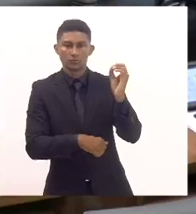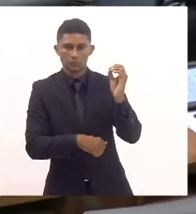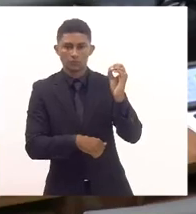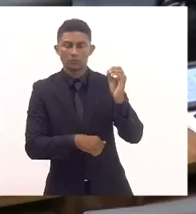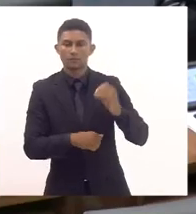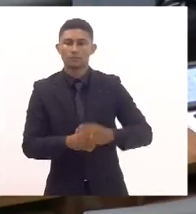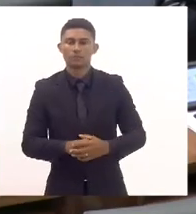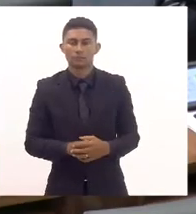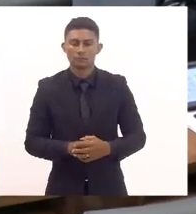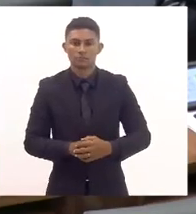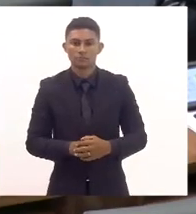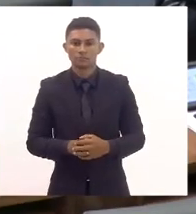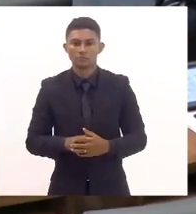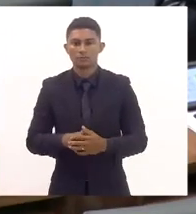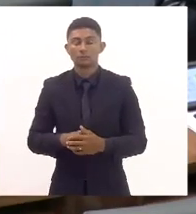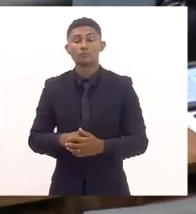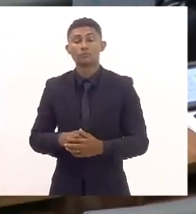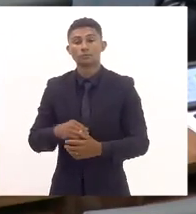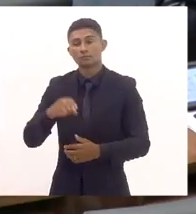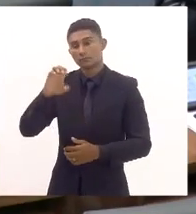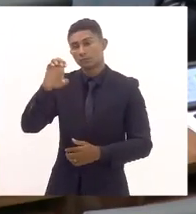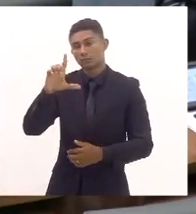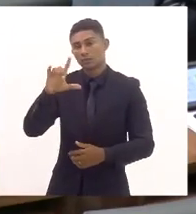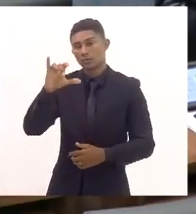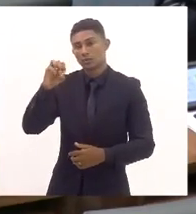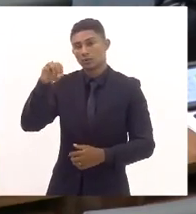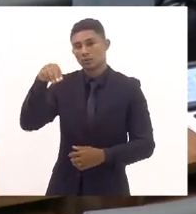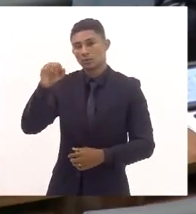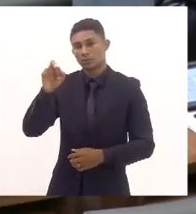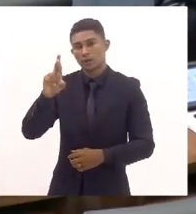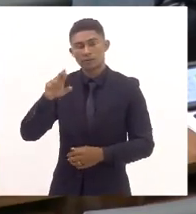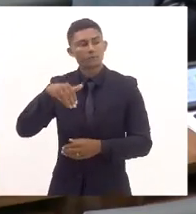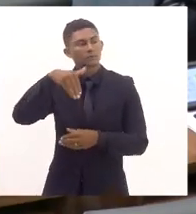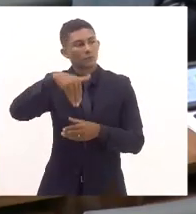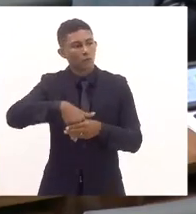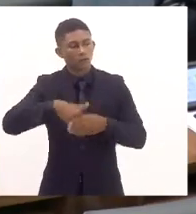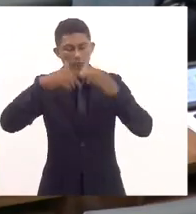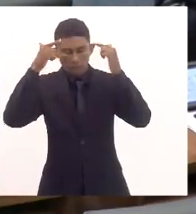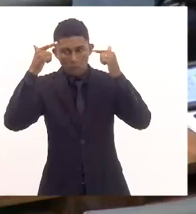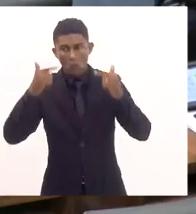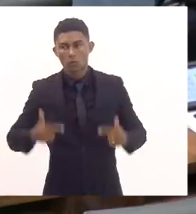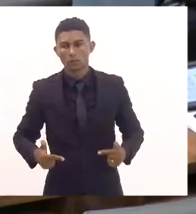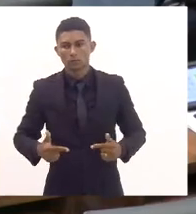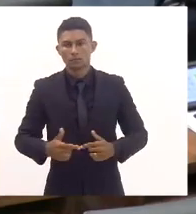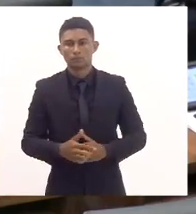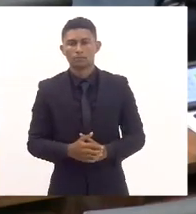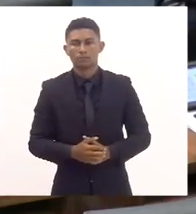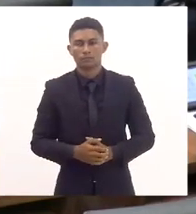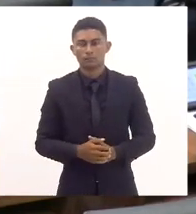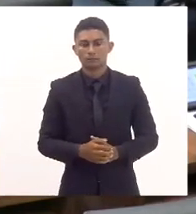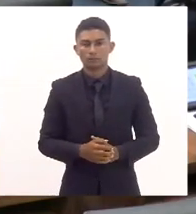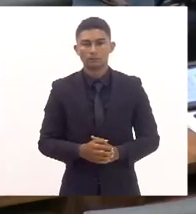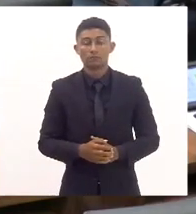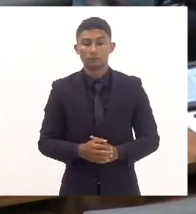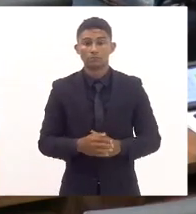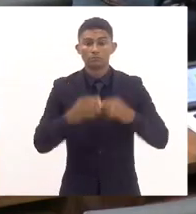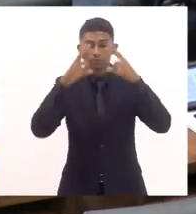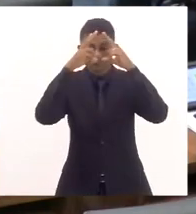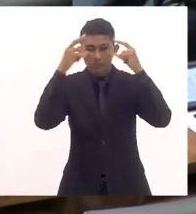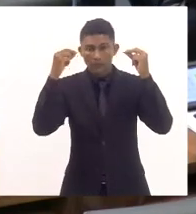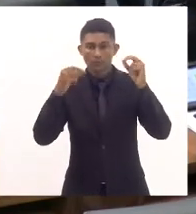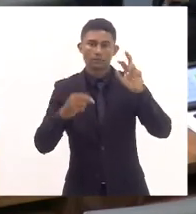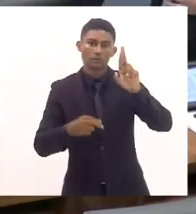o deputado Eliomar coelho abstenção é a deputada enfermeira